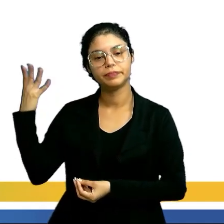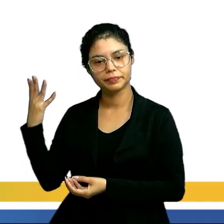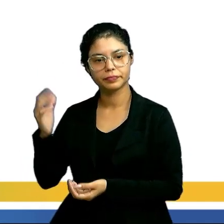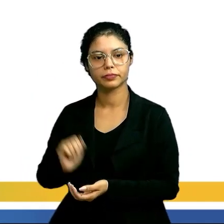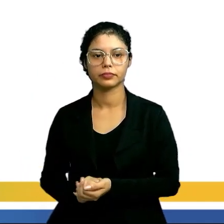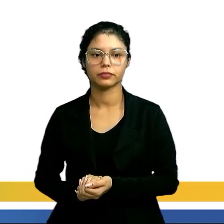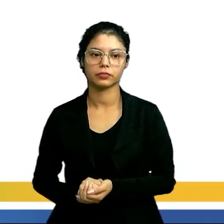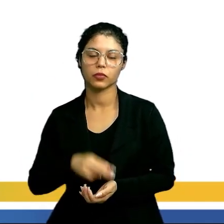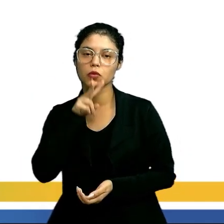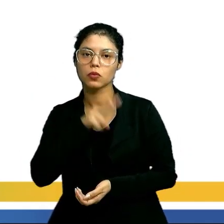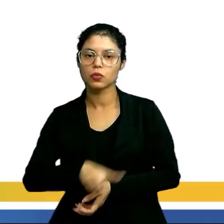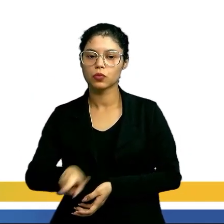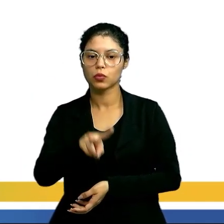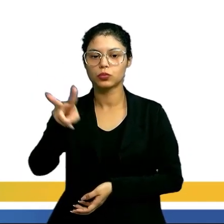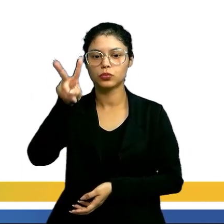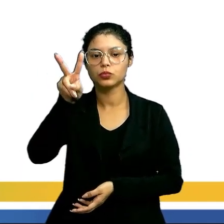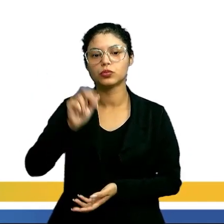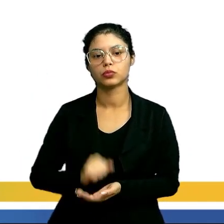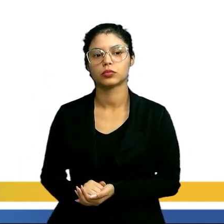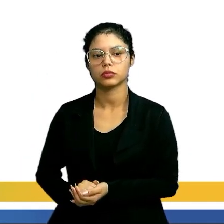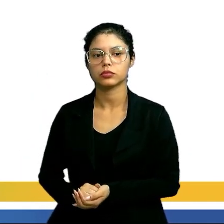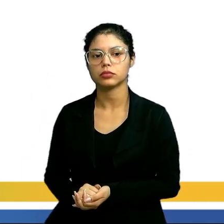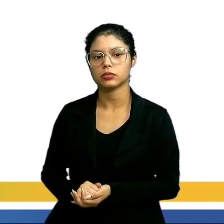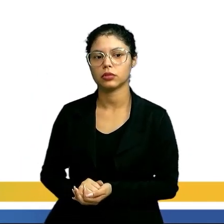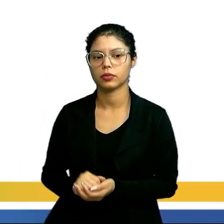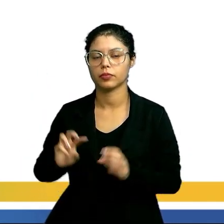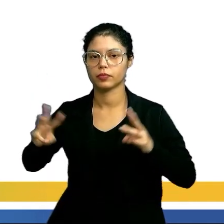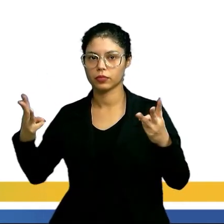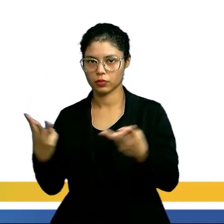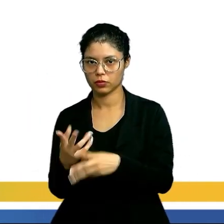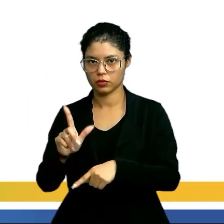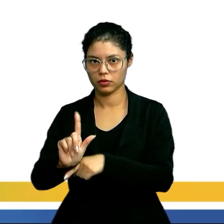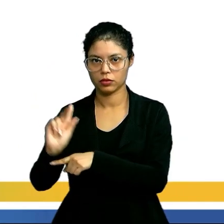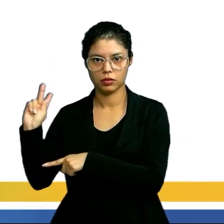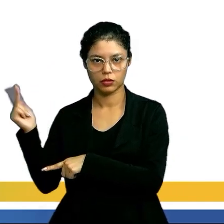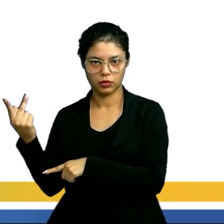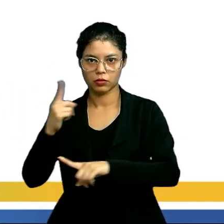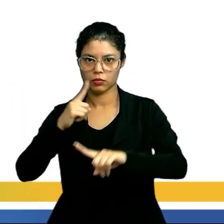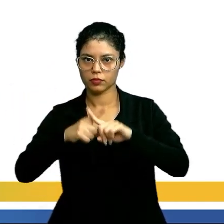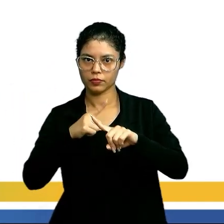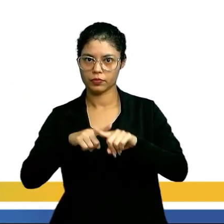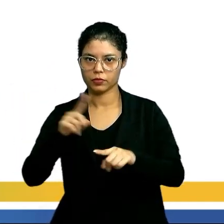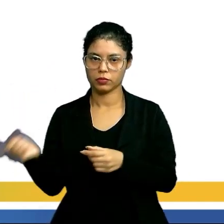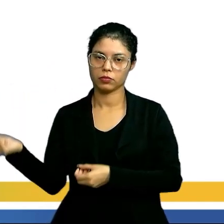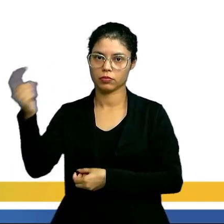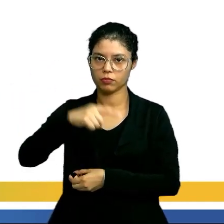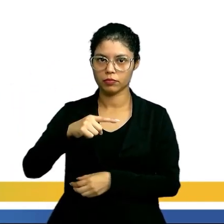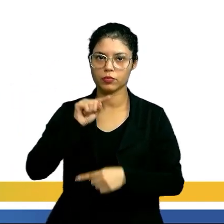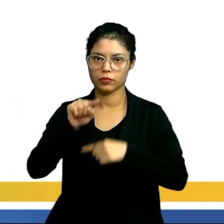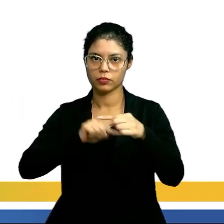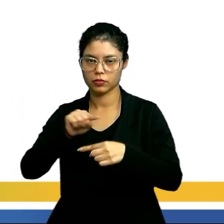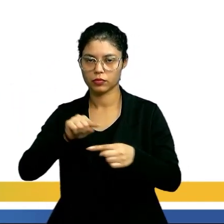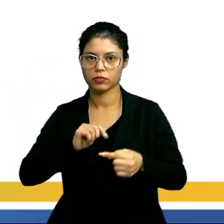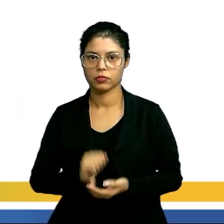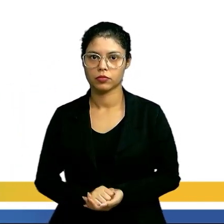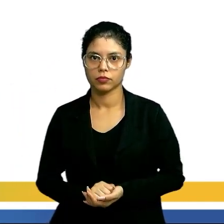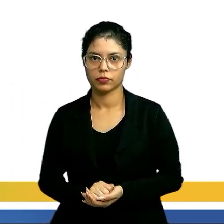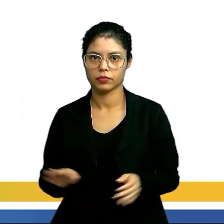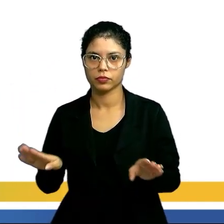da Terra, né? Dessa forma, a energia potencial ela pode ser calculada como sendo a